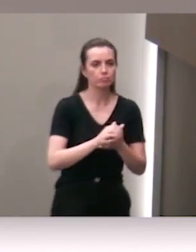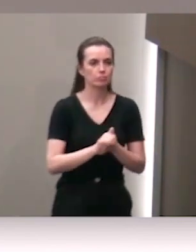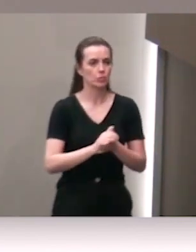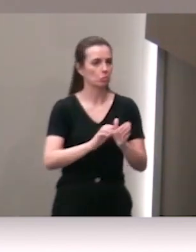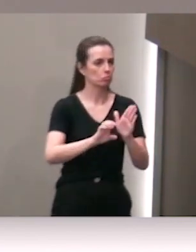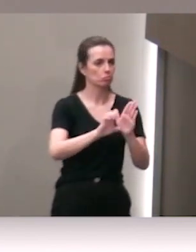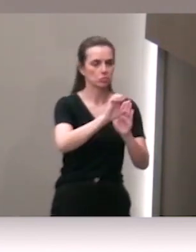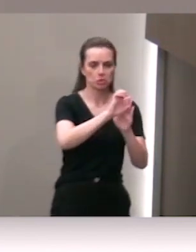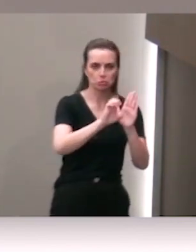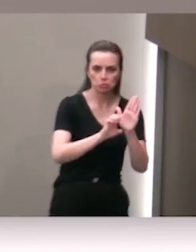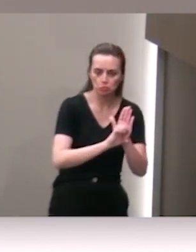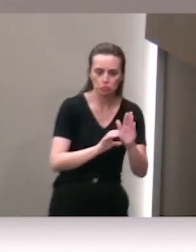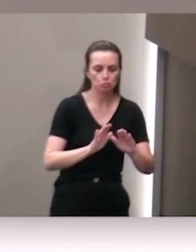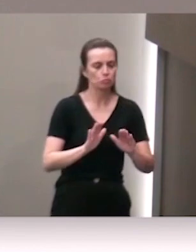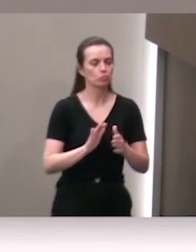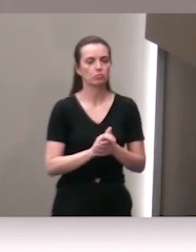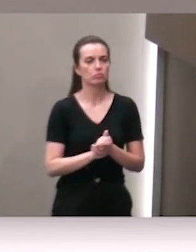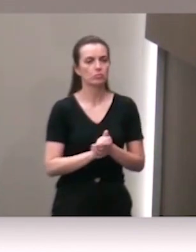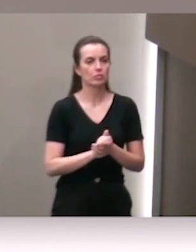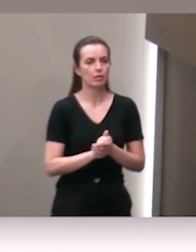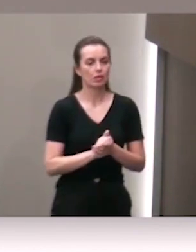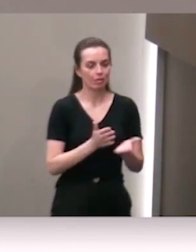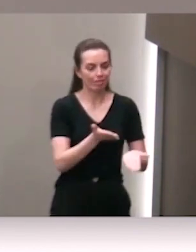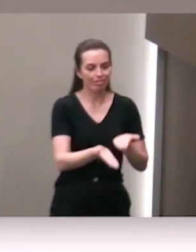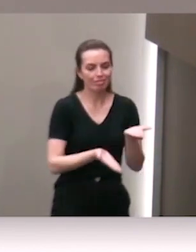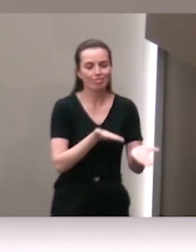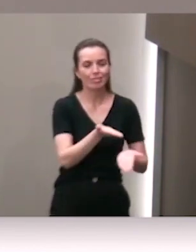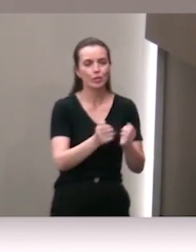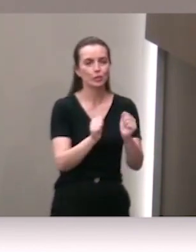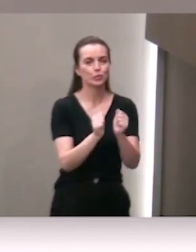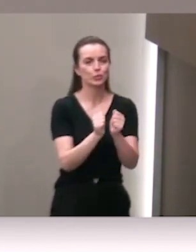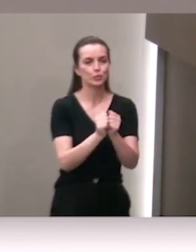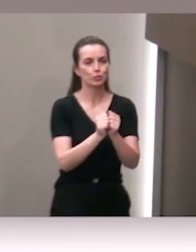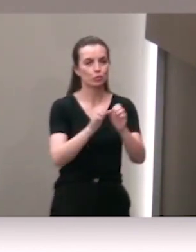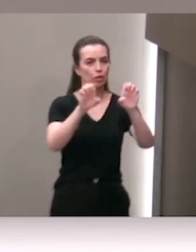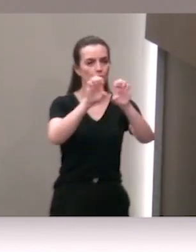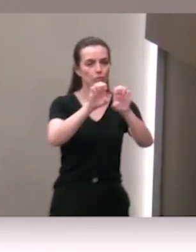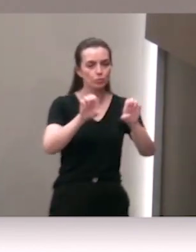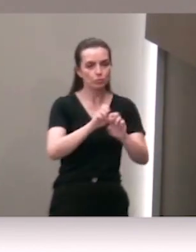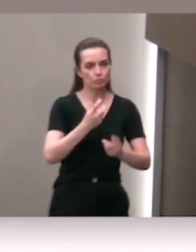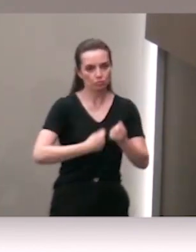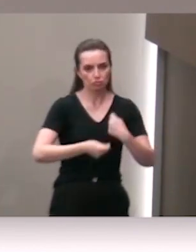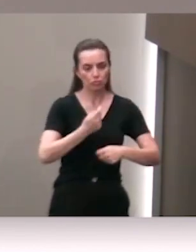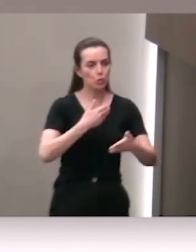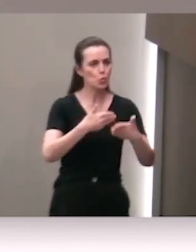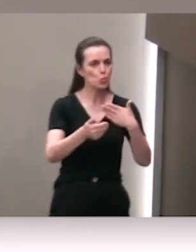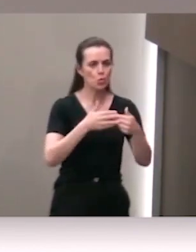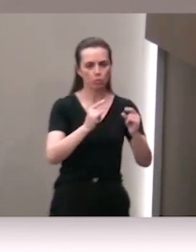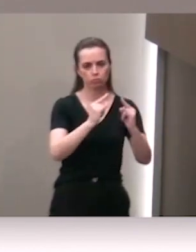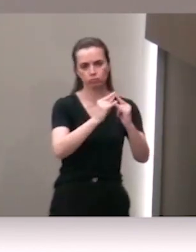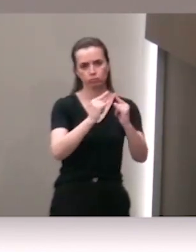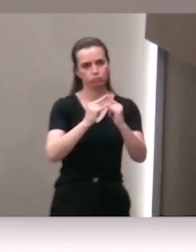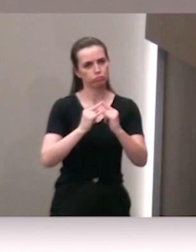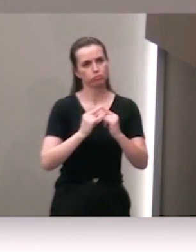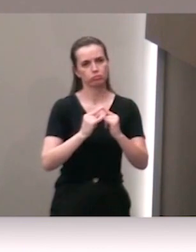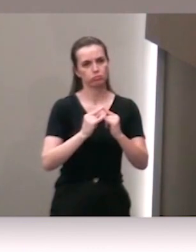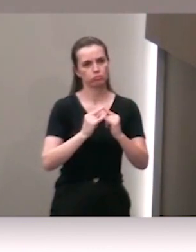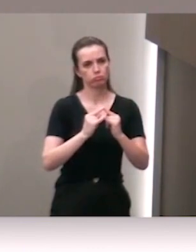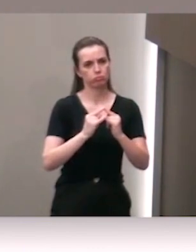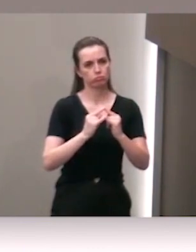e que prestam serviço junto à estrutura administrativa de qualquer instituição, servidor